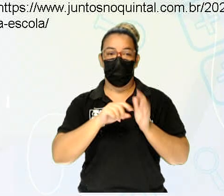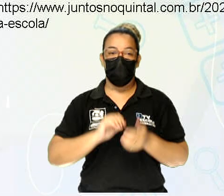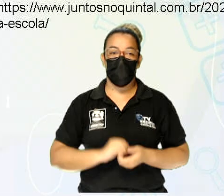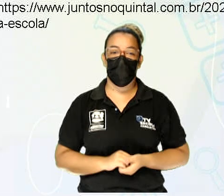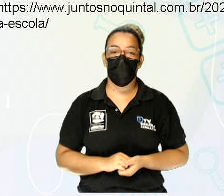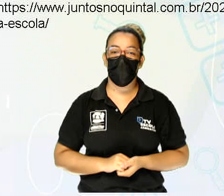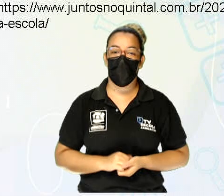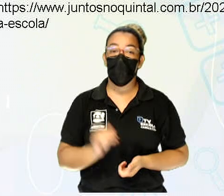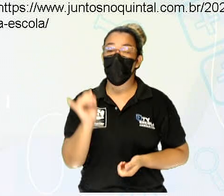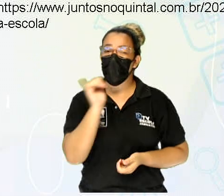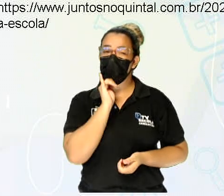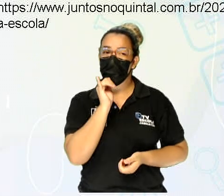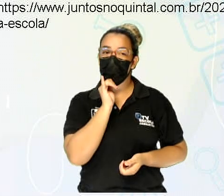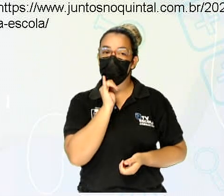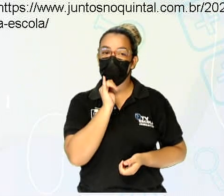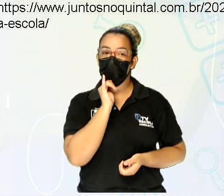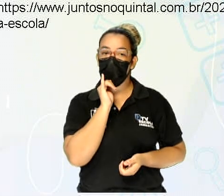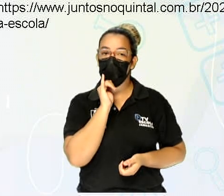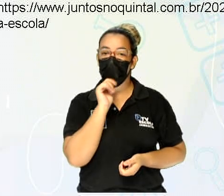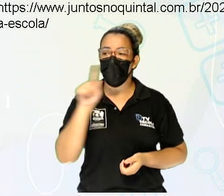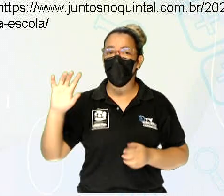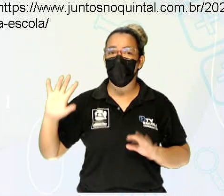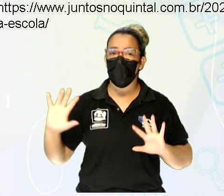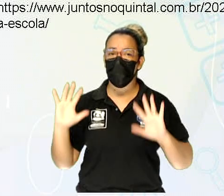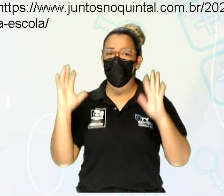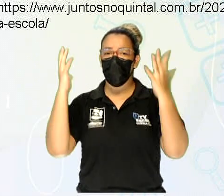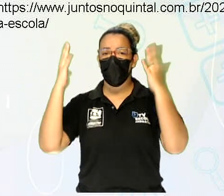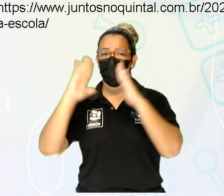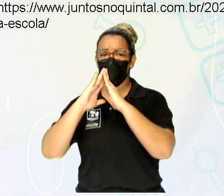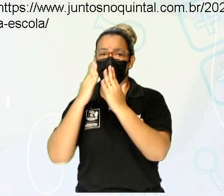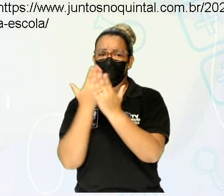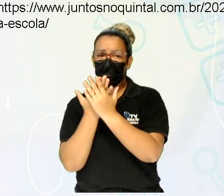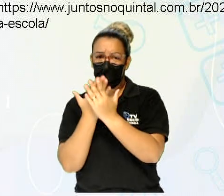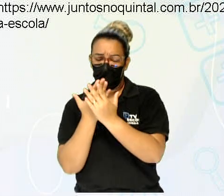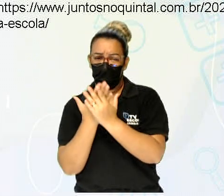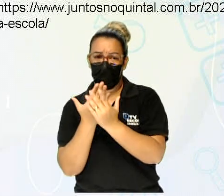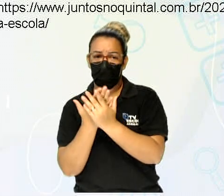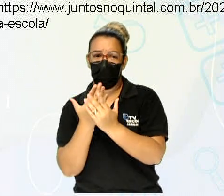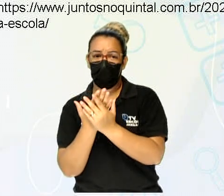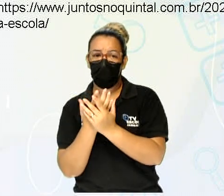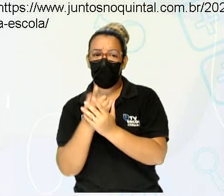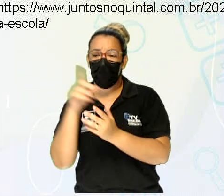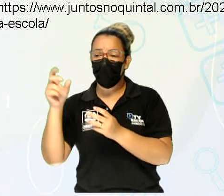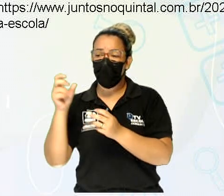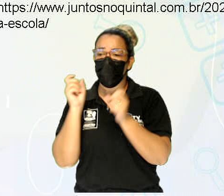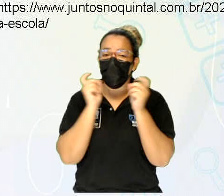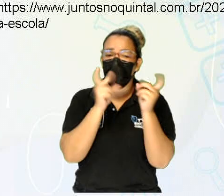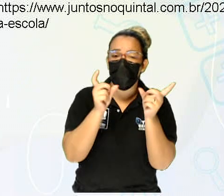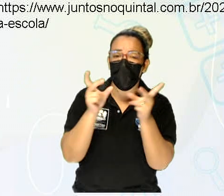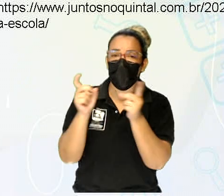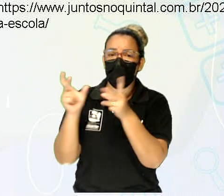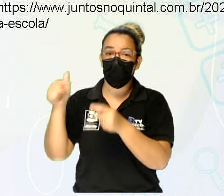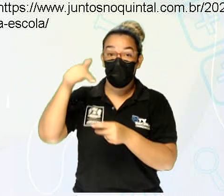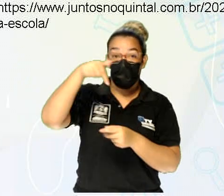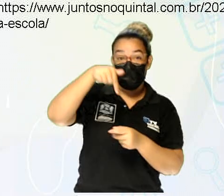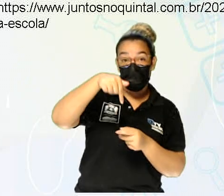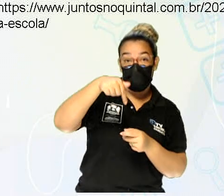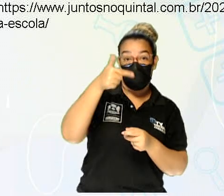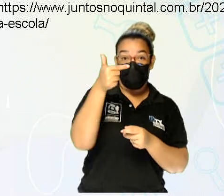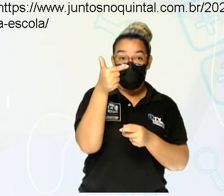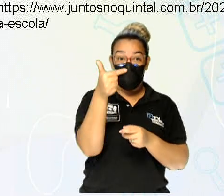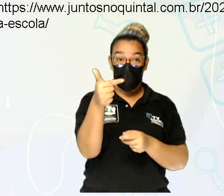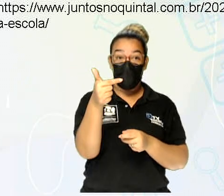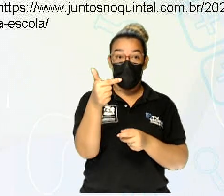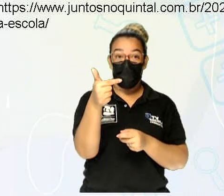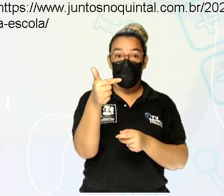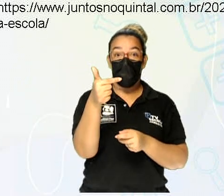Um exemplo que eu trouxe aqui, ó. Na festa fantasia da escola José Claudino, foram vendidos 72 ingressos